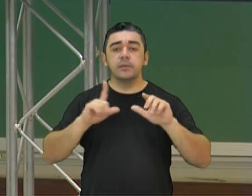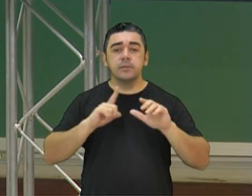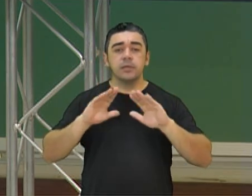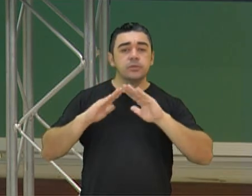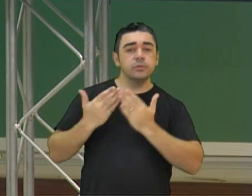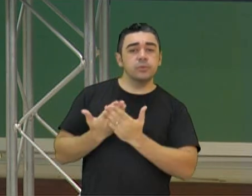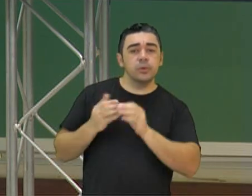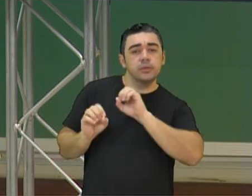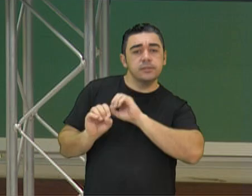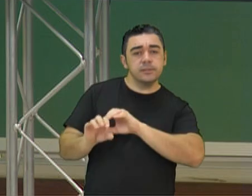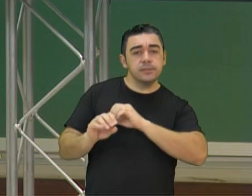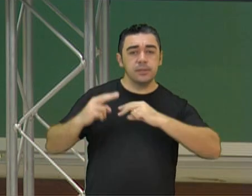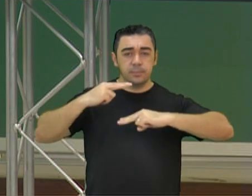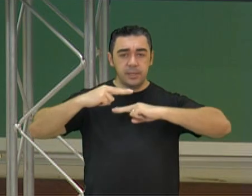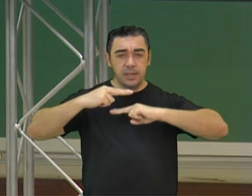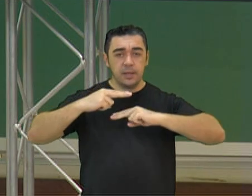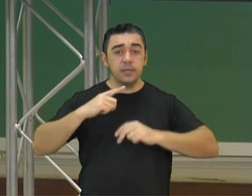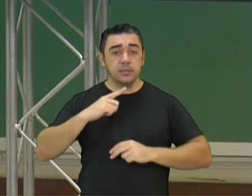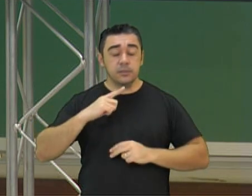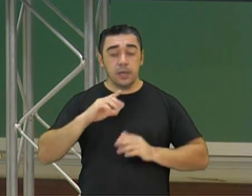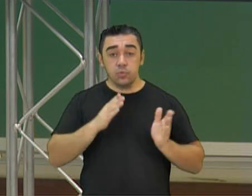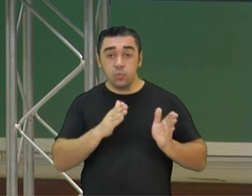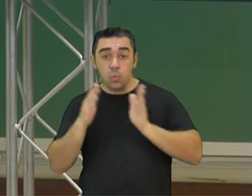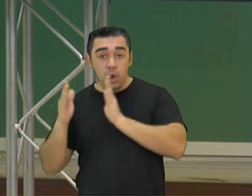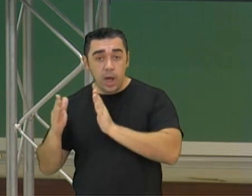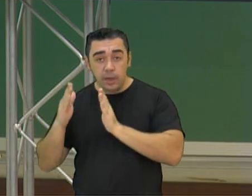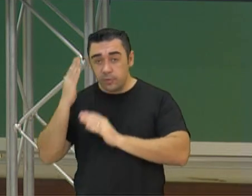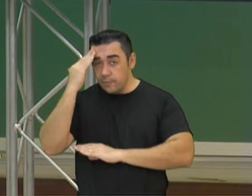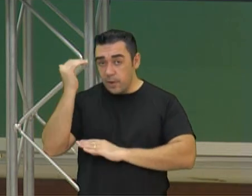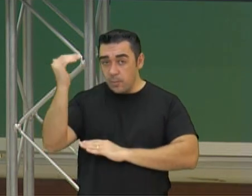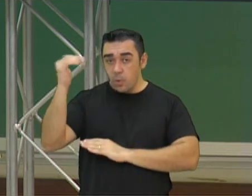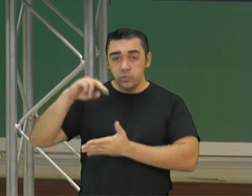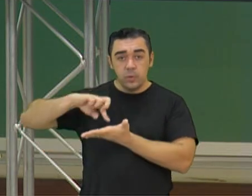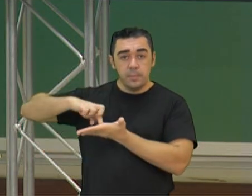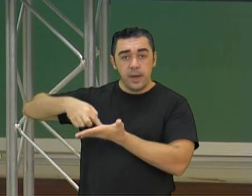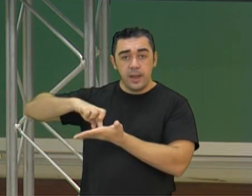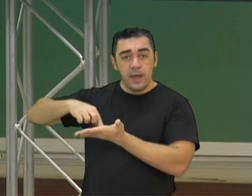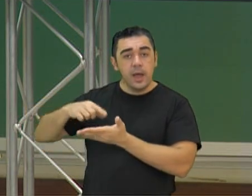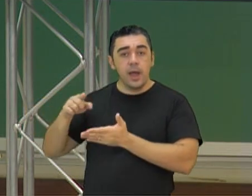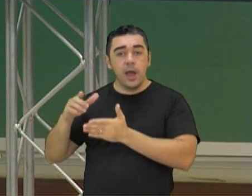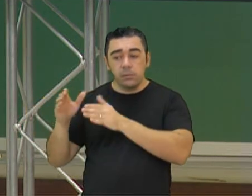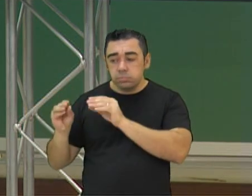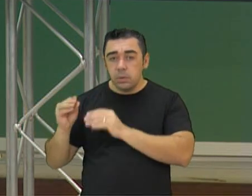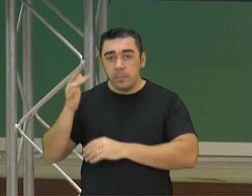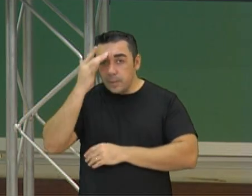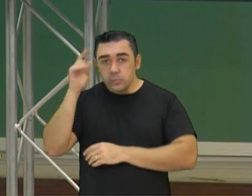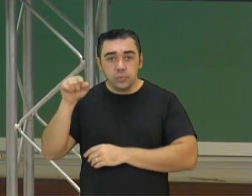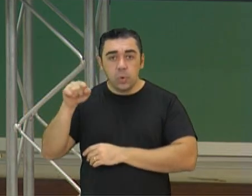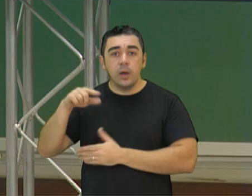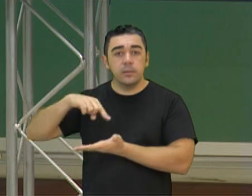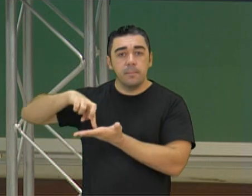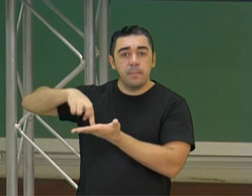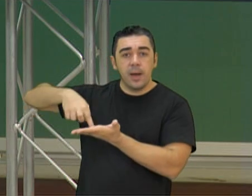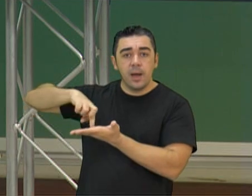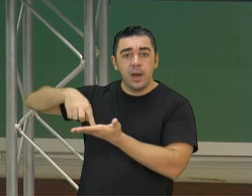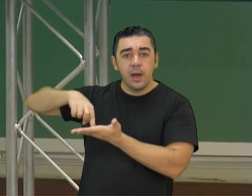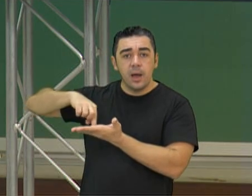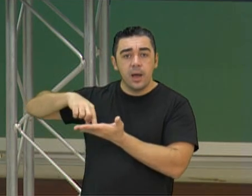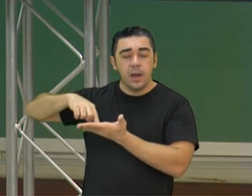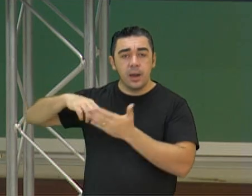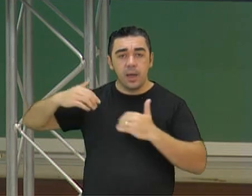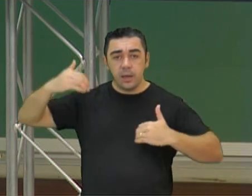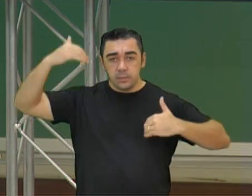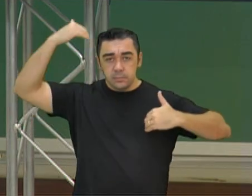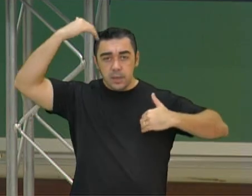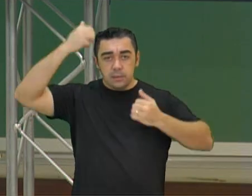desse estúdio tinha uma famosa escola de balé. E ele começou a atender a trabalhar na